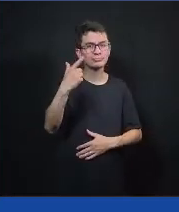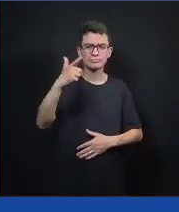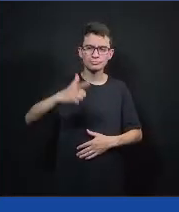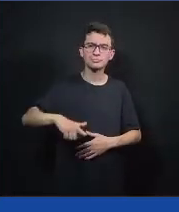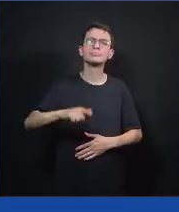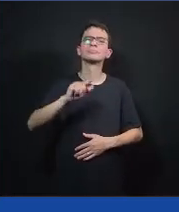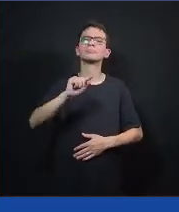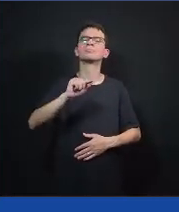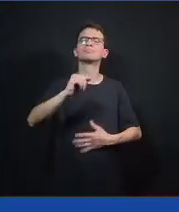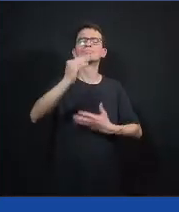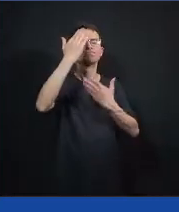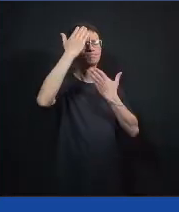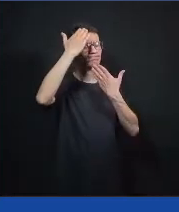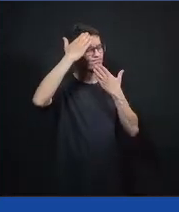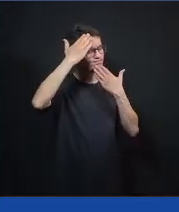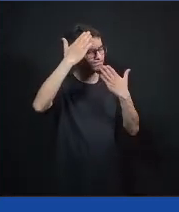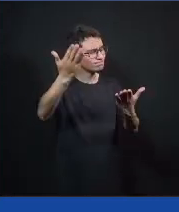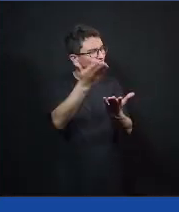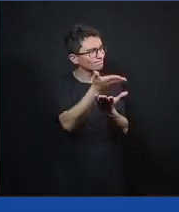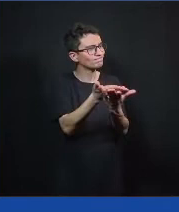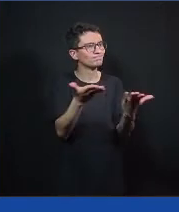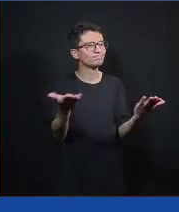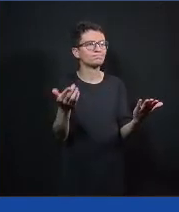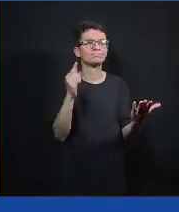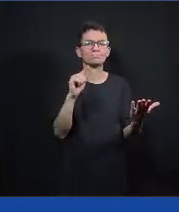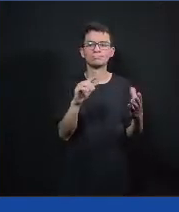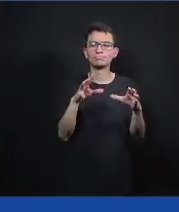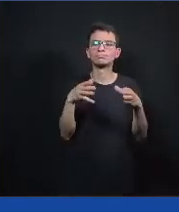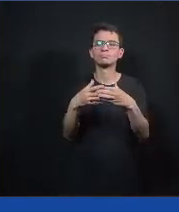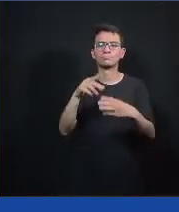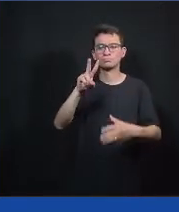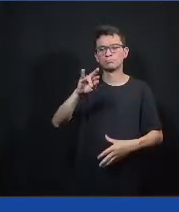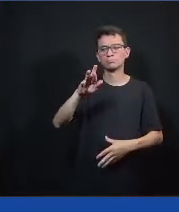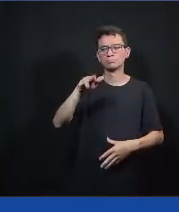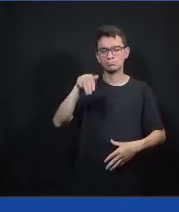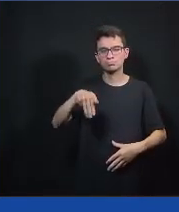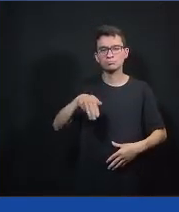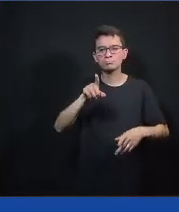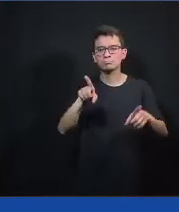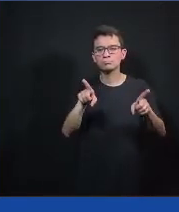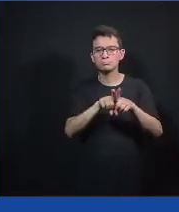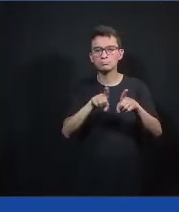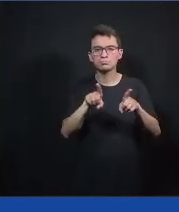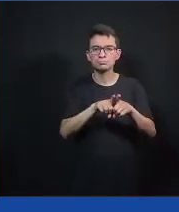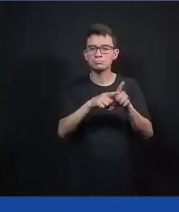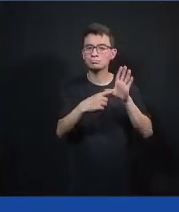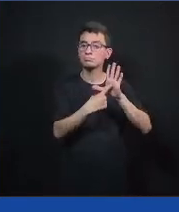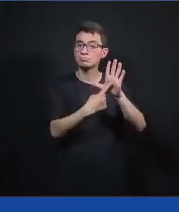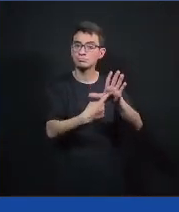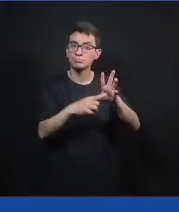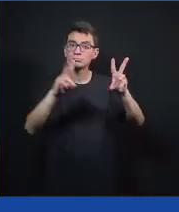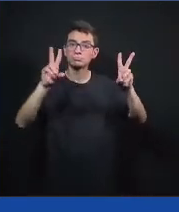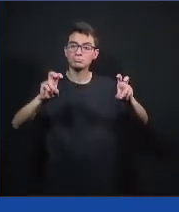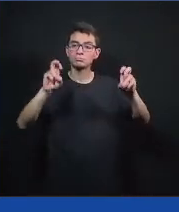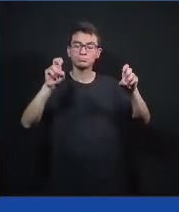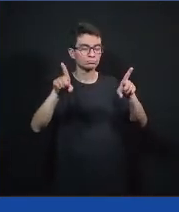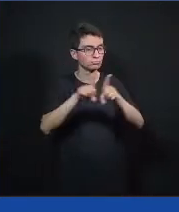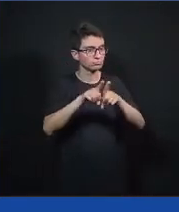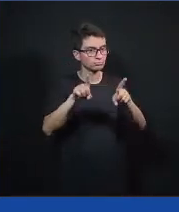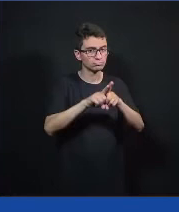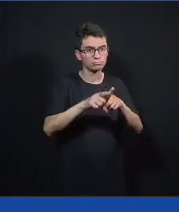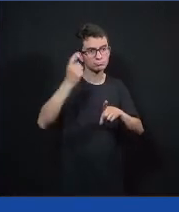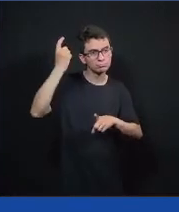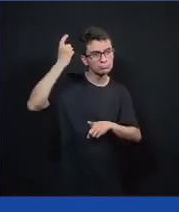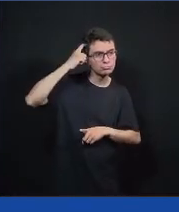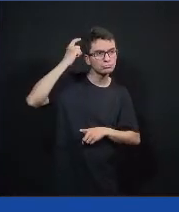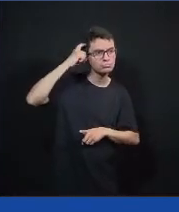vez, agradeço a Instituto Votorantim e a Votorantim que trouxeram esse tema à baila e que consideraram